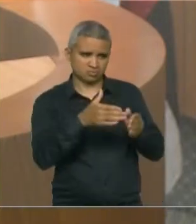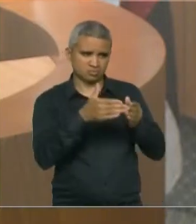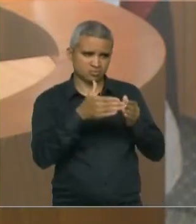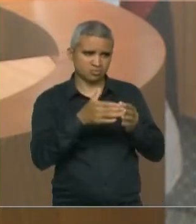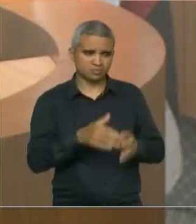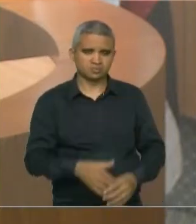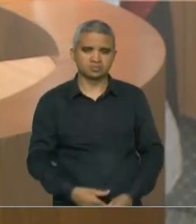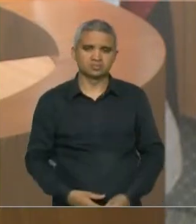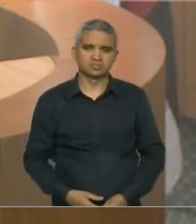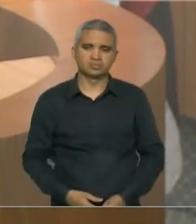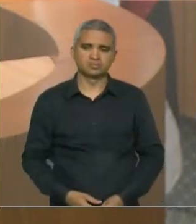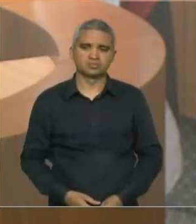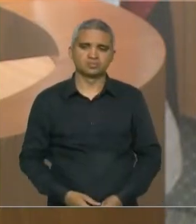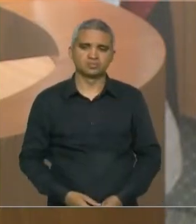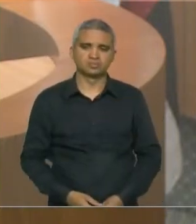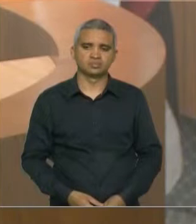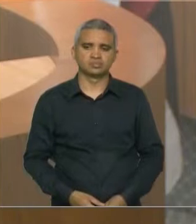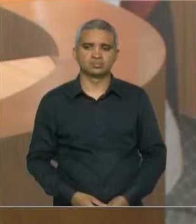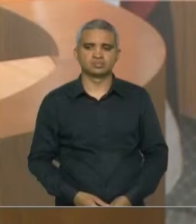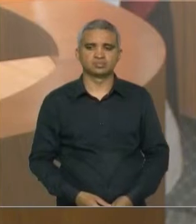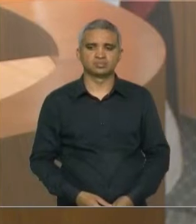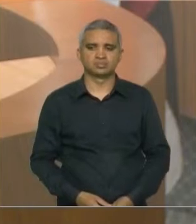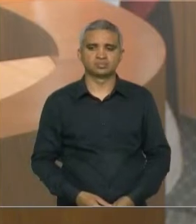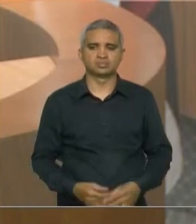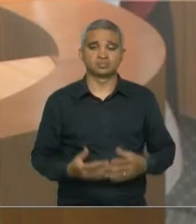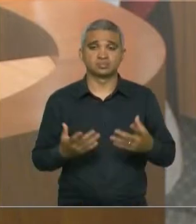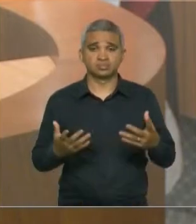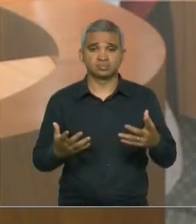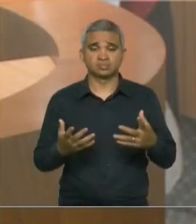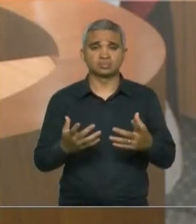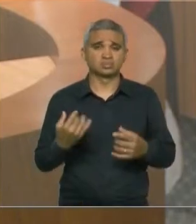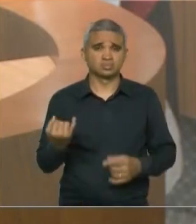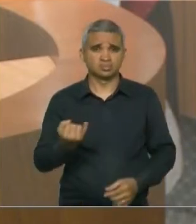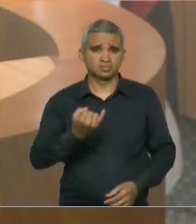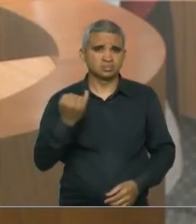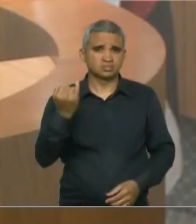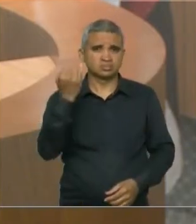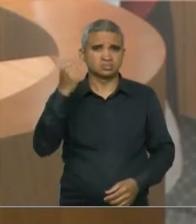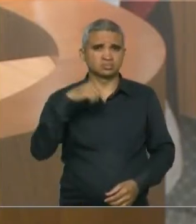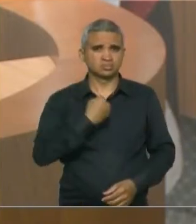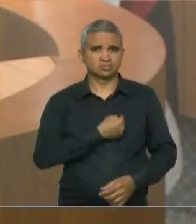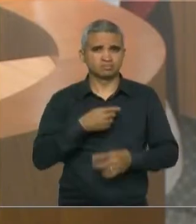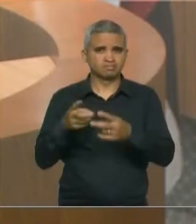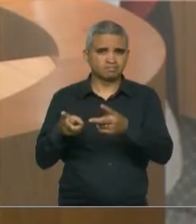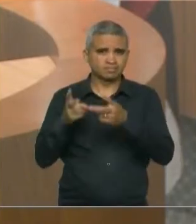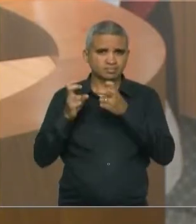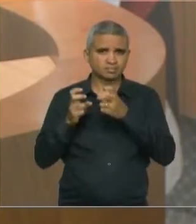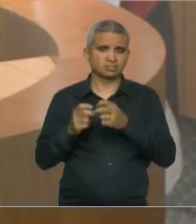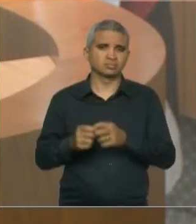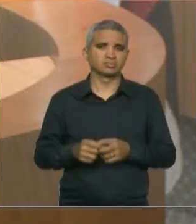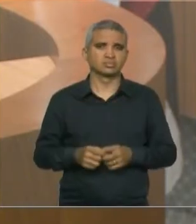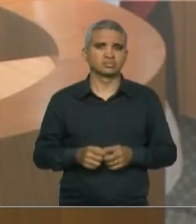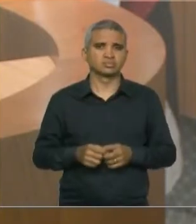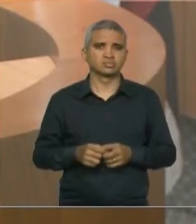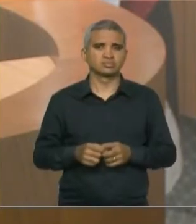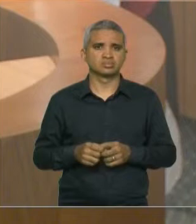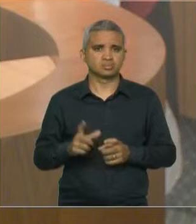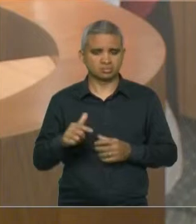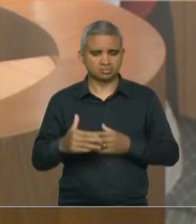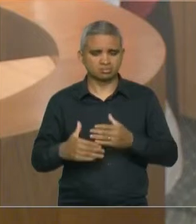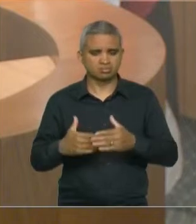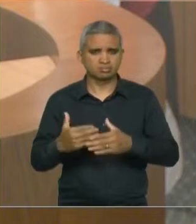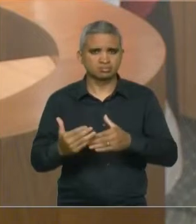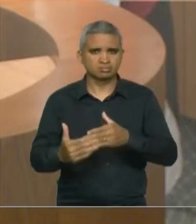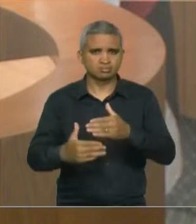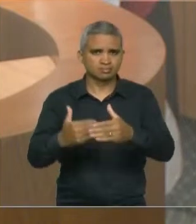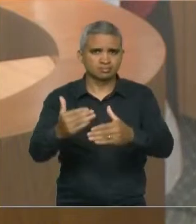Então, é importante saber que isso é uma construção que traz